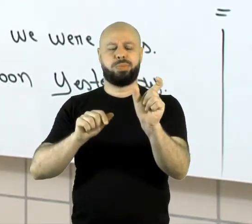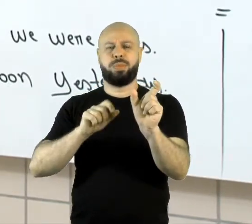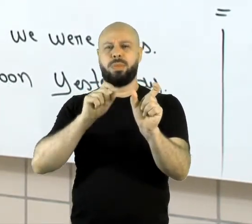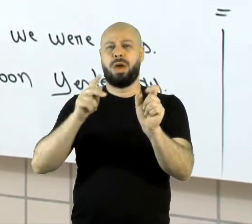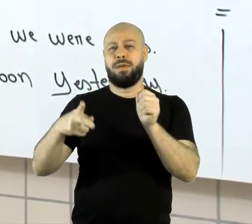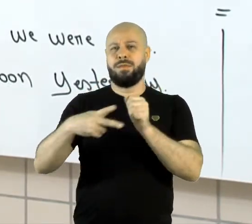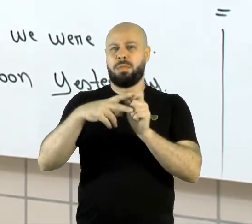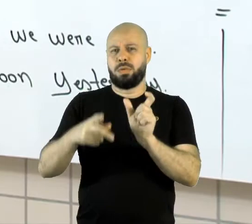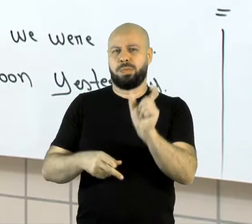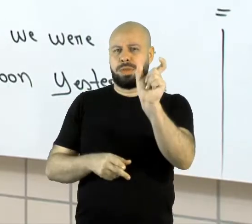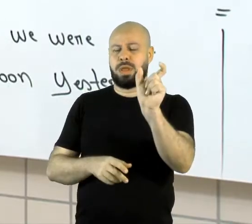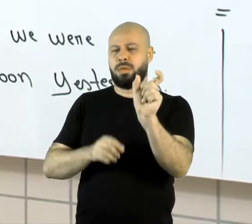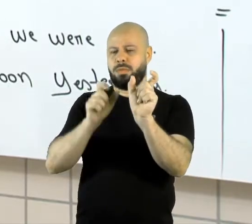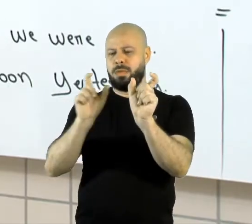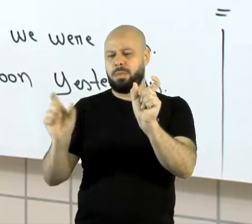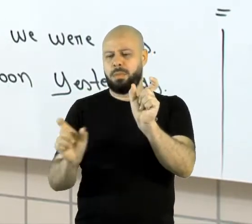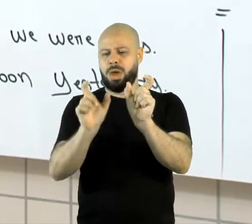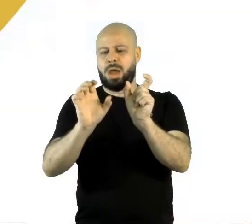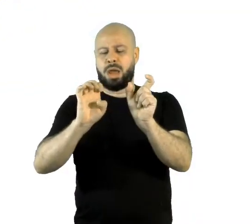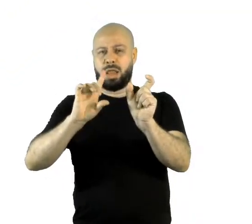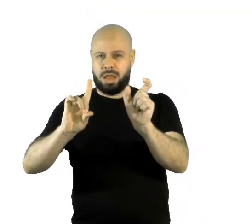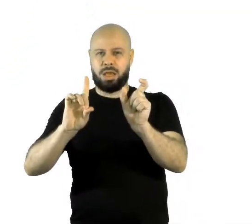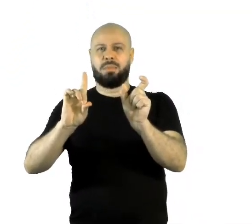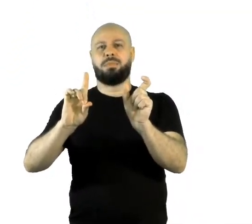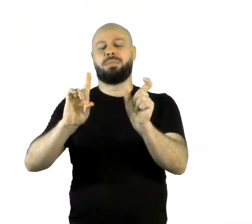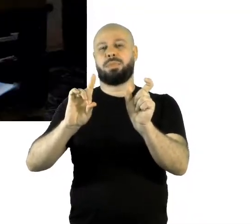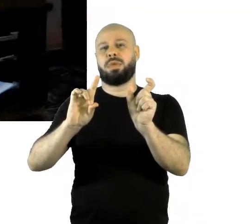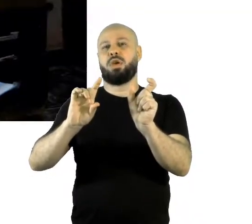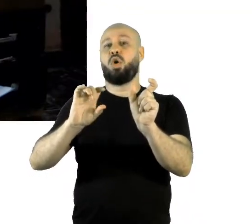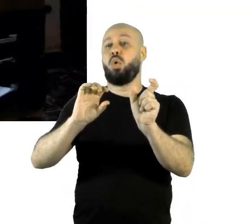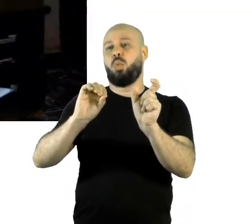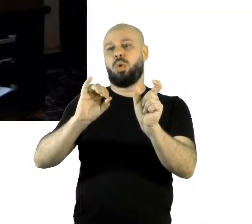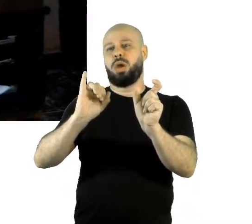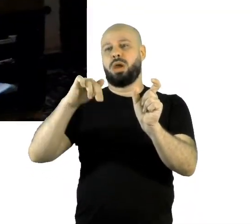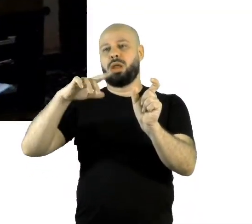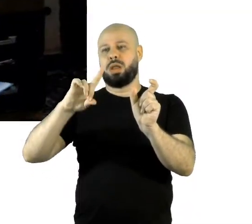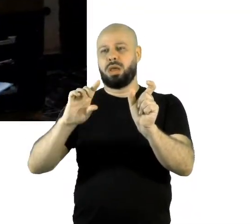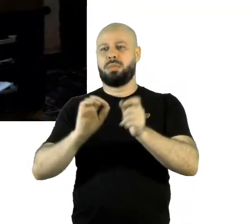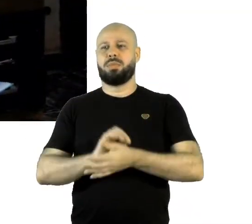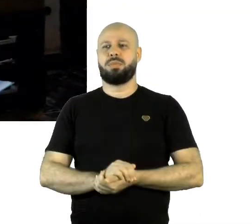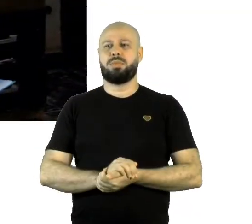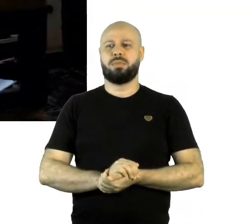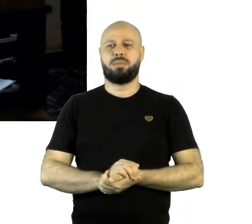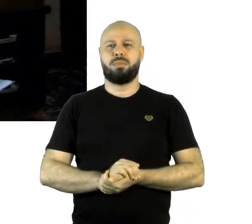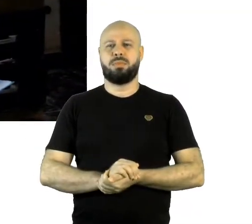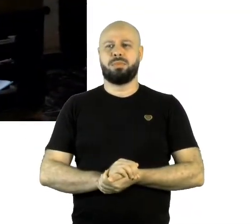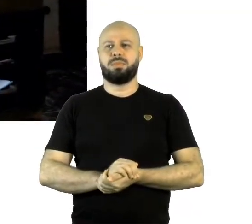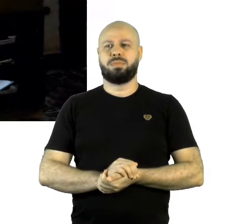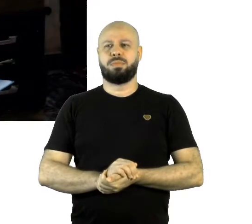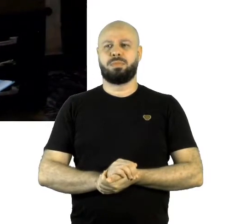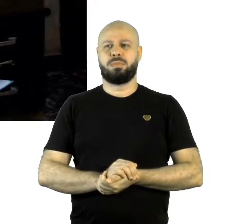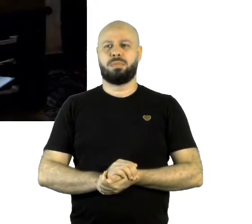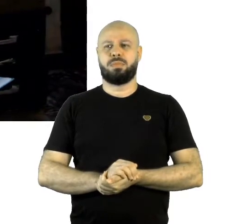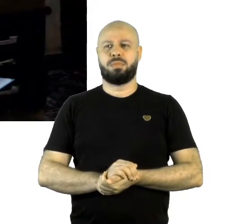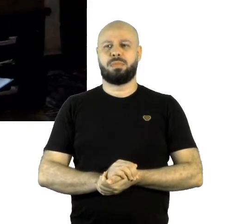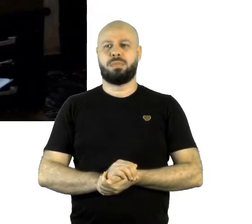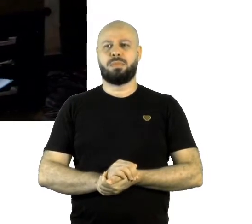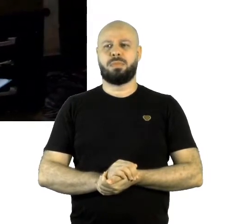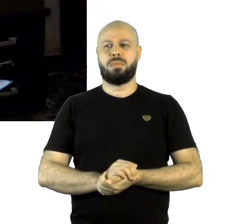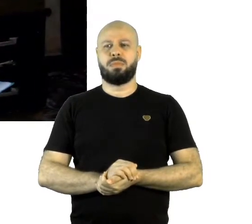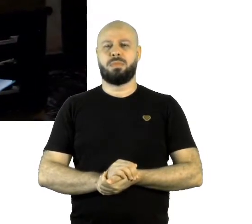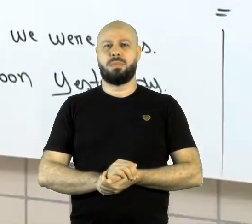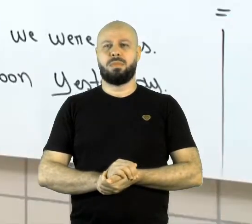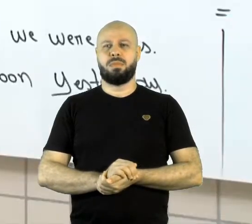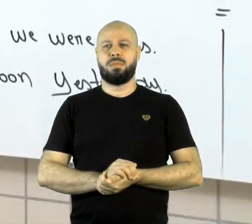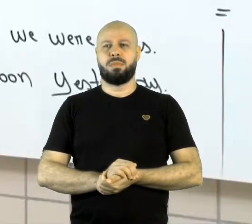em ed e end. I watched my favorite Palmas Homeschool class